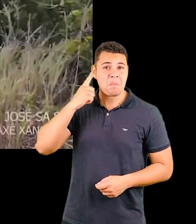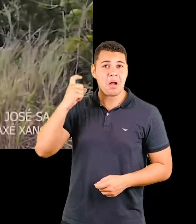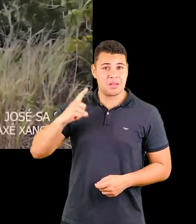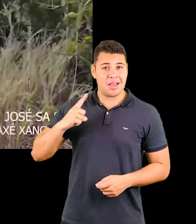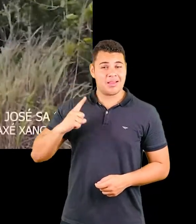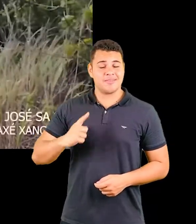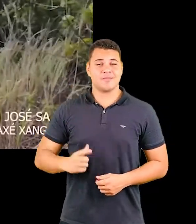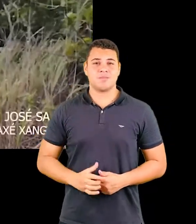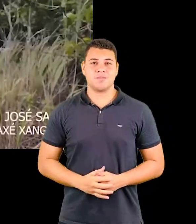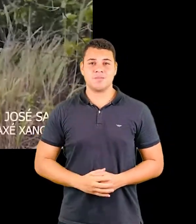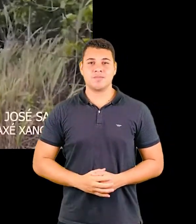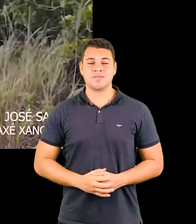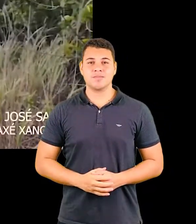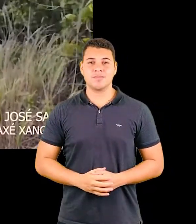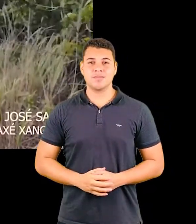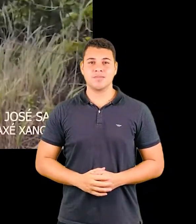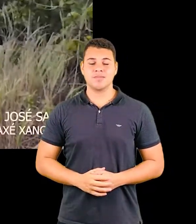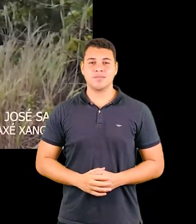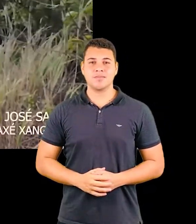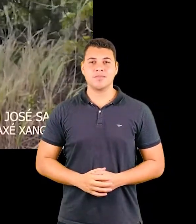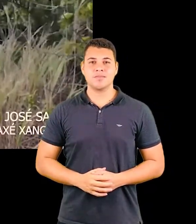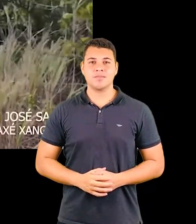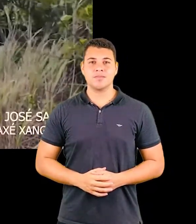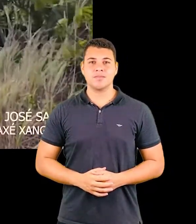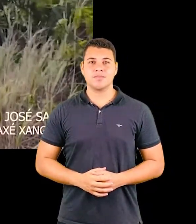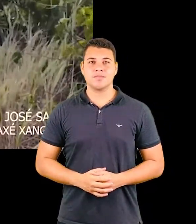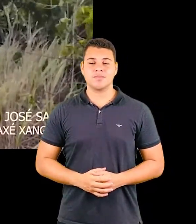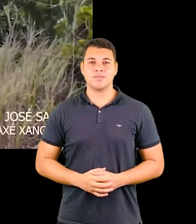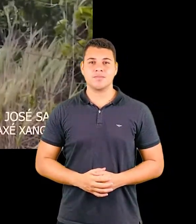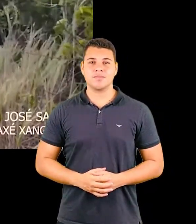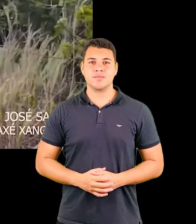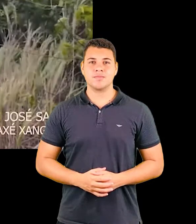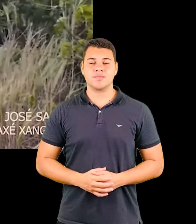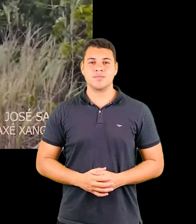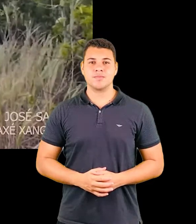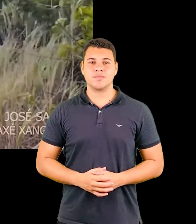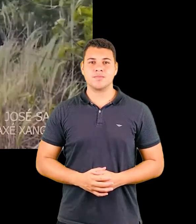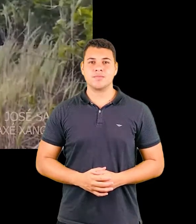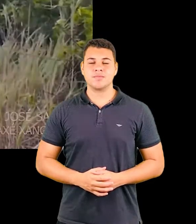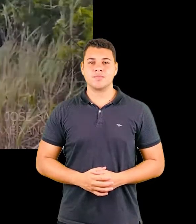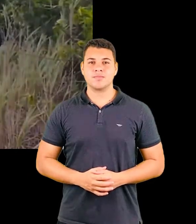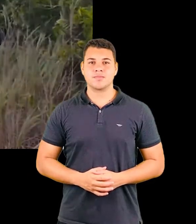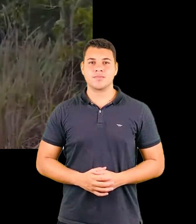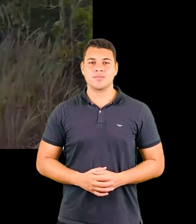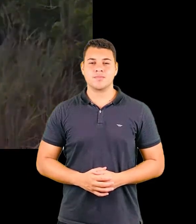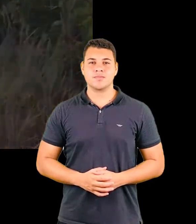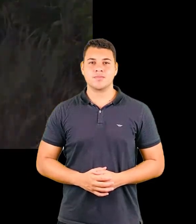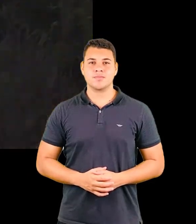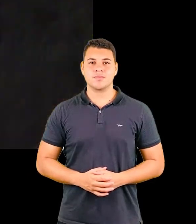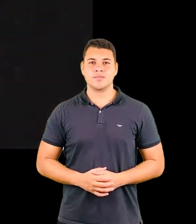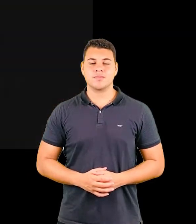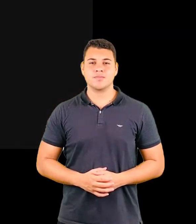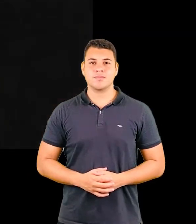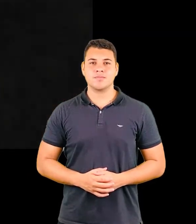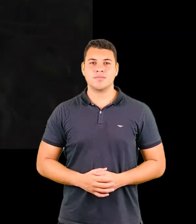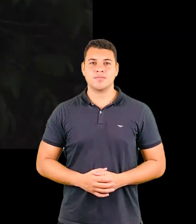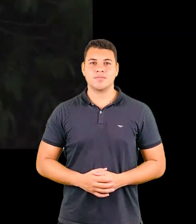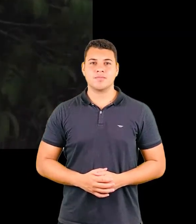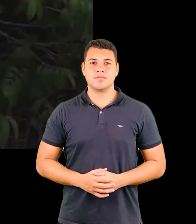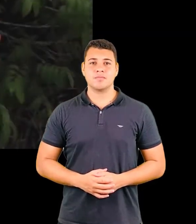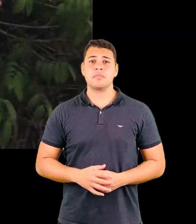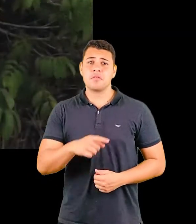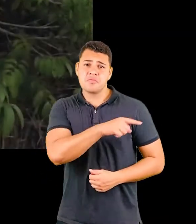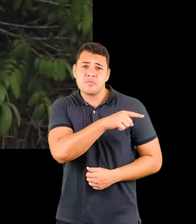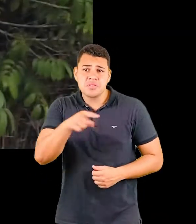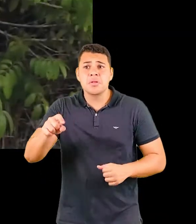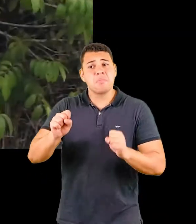usa um chapéu e colar preto. Está de blusa azul. Fuma um cachimbo e toca uma maraca vermelha. Você pode ver